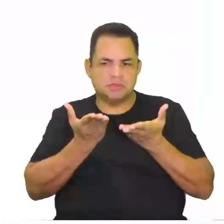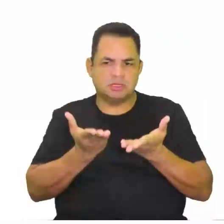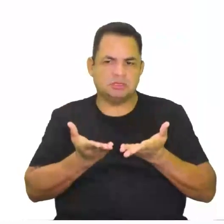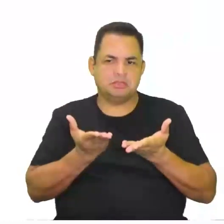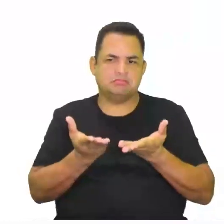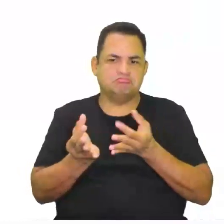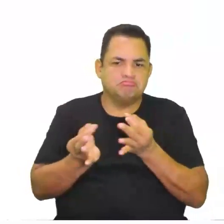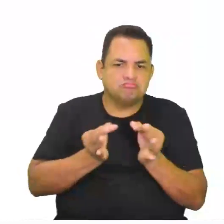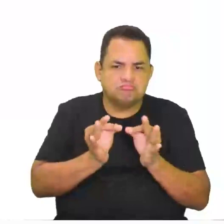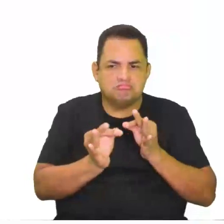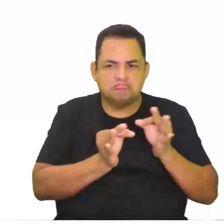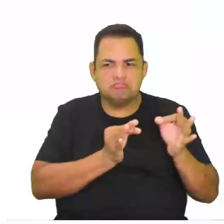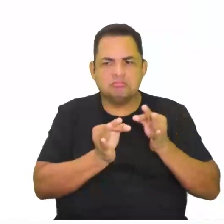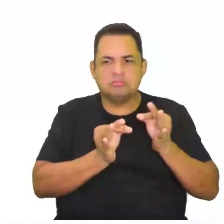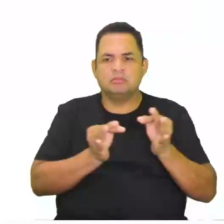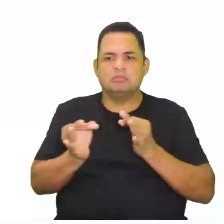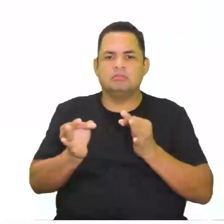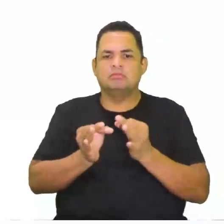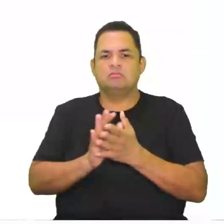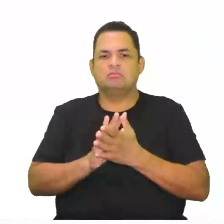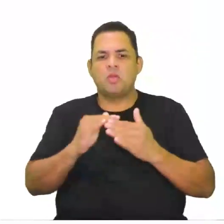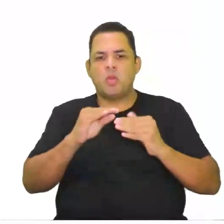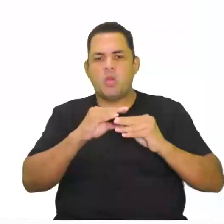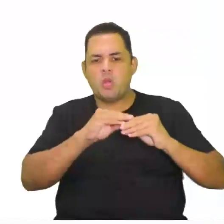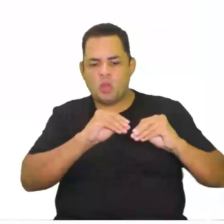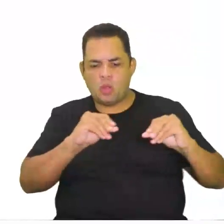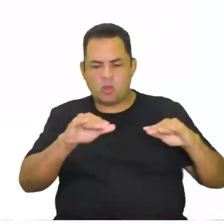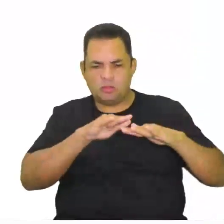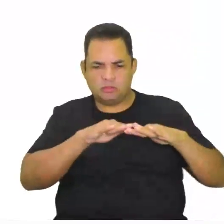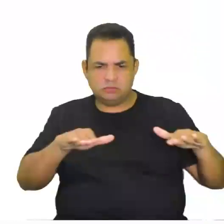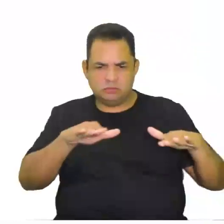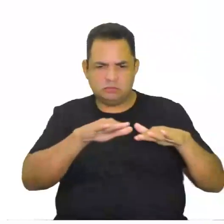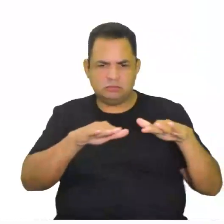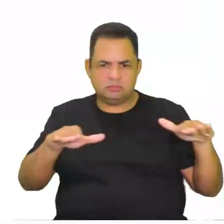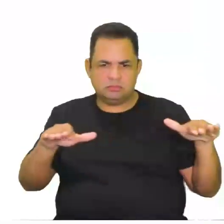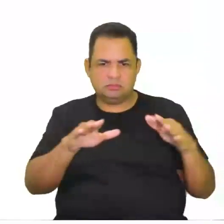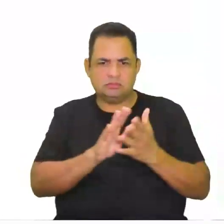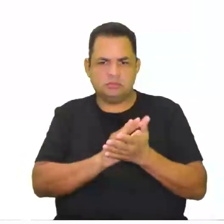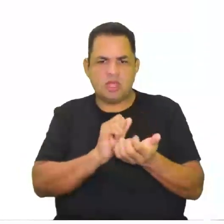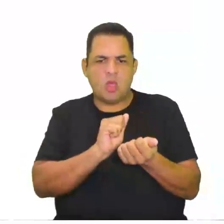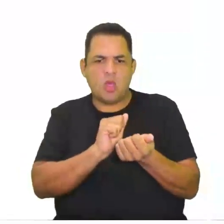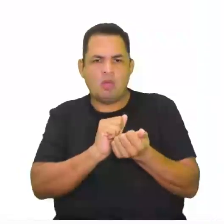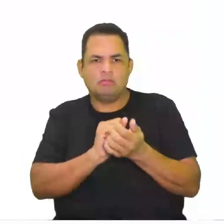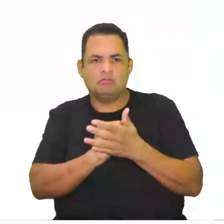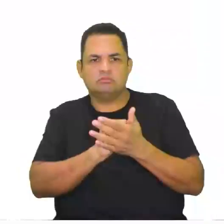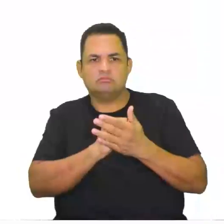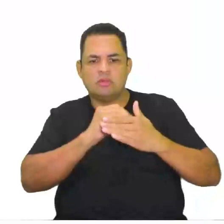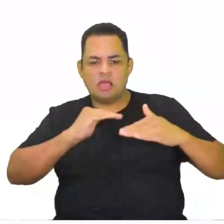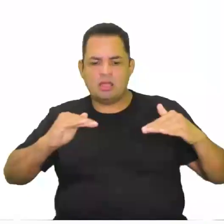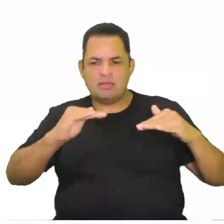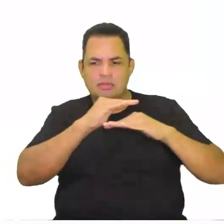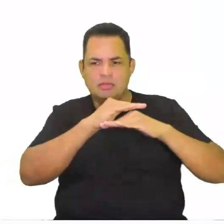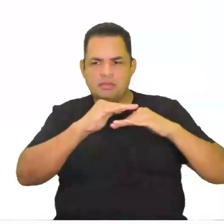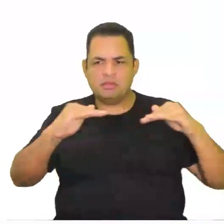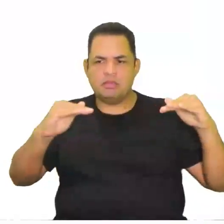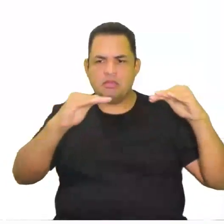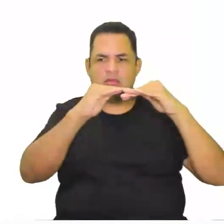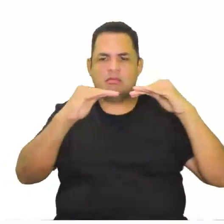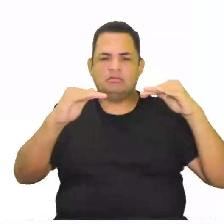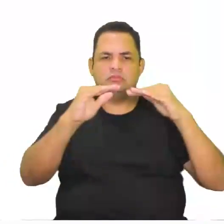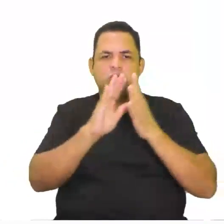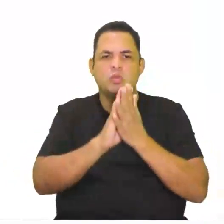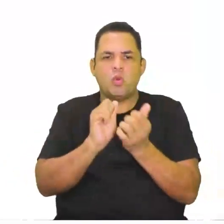tem preparação para o solo. Então, aqui no aterro controlado, nós ainda temos, sim,